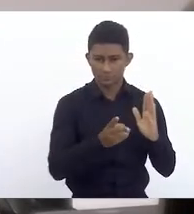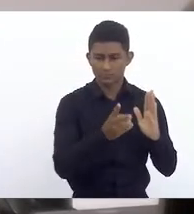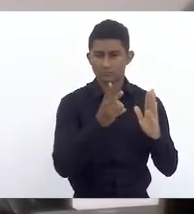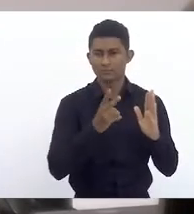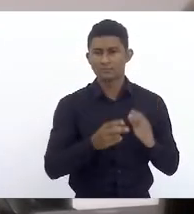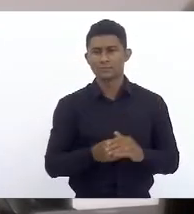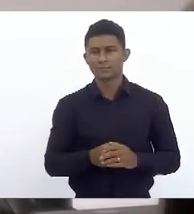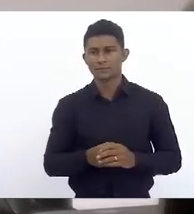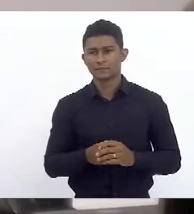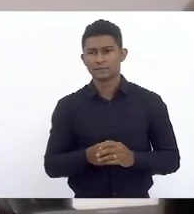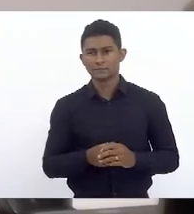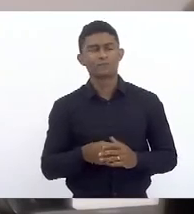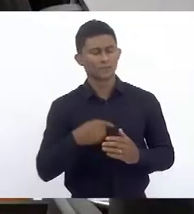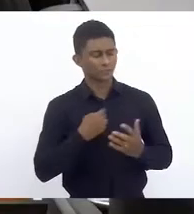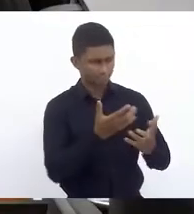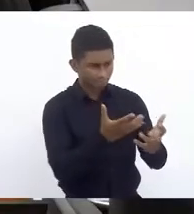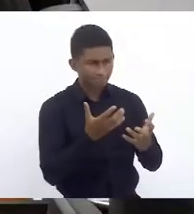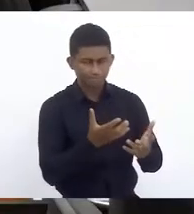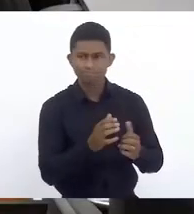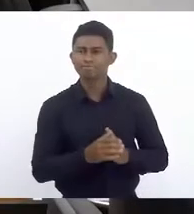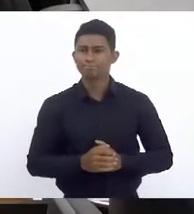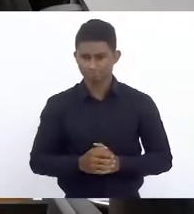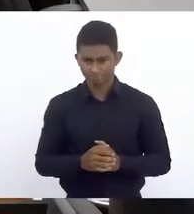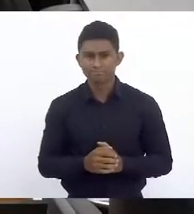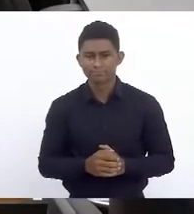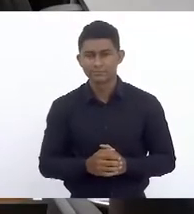eu gostaria sim, até para